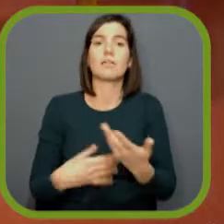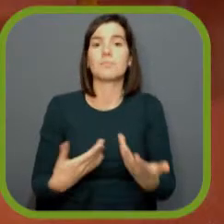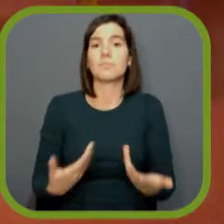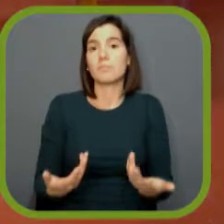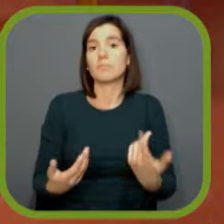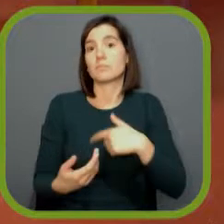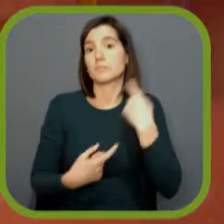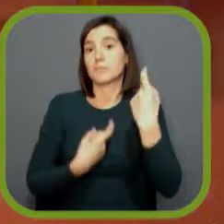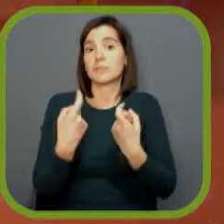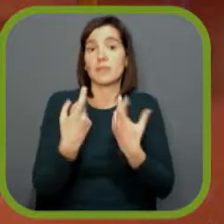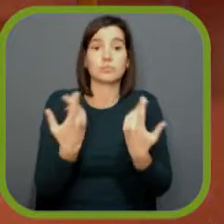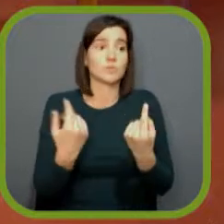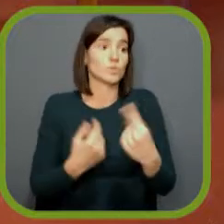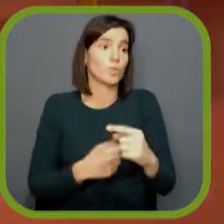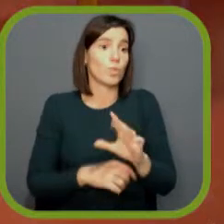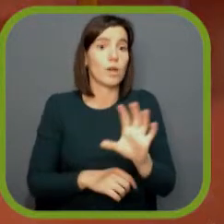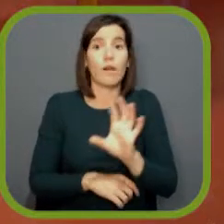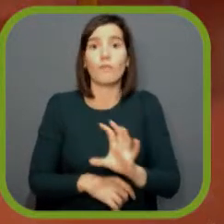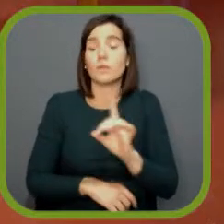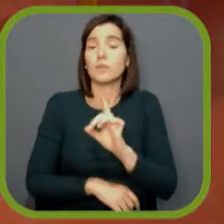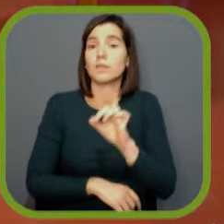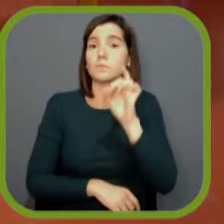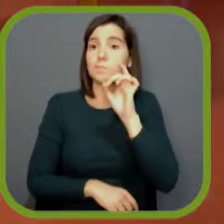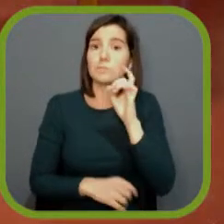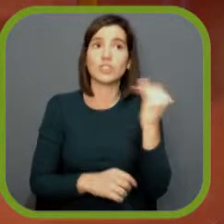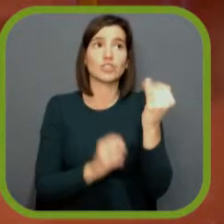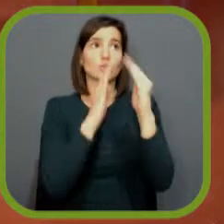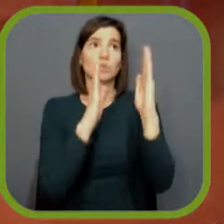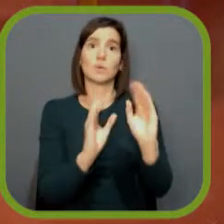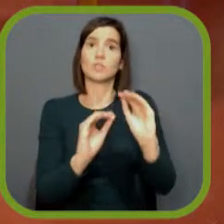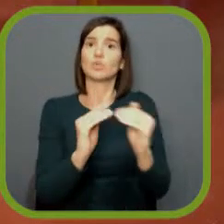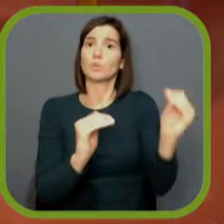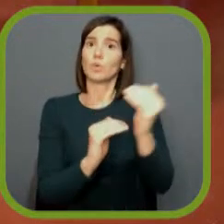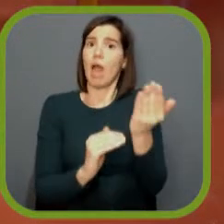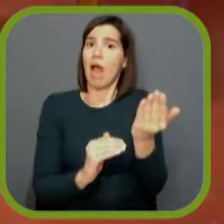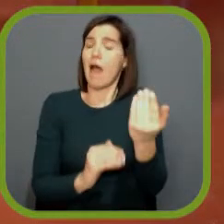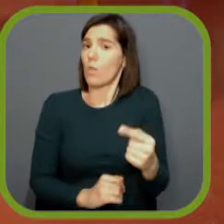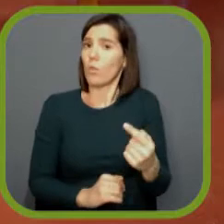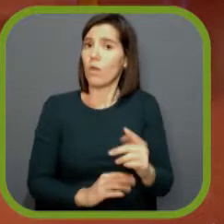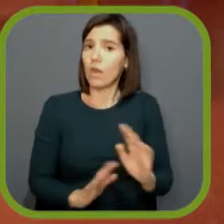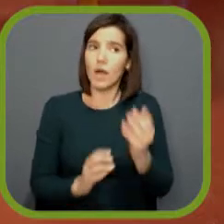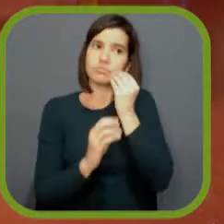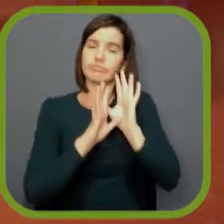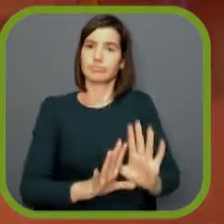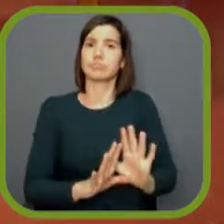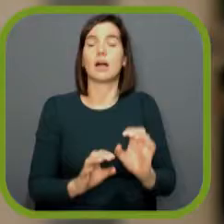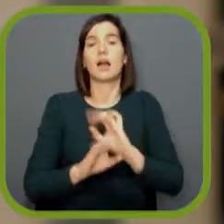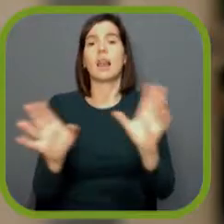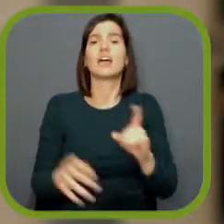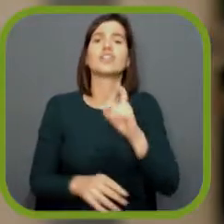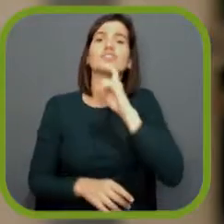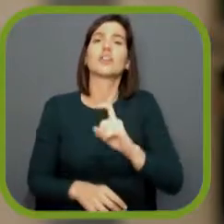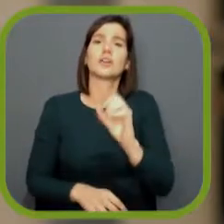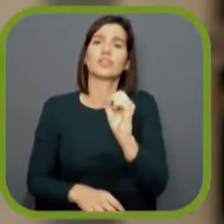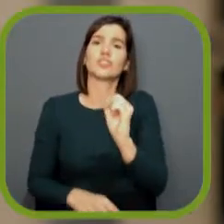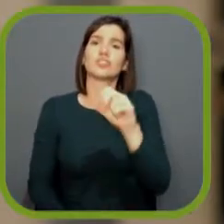é? E se nós pensarmos, é a única força e serviço de segurança que tem uma instituição de ensino superior única, própria. Obviamente